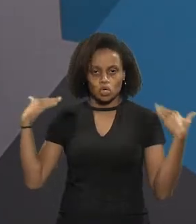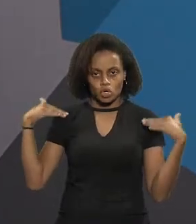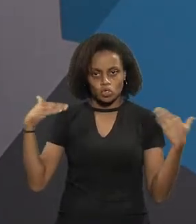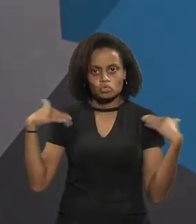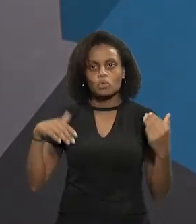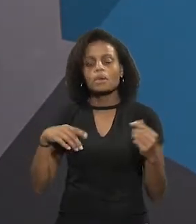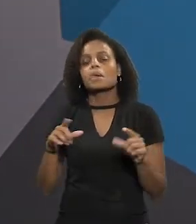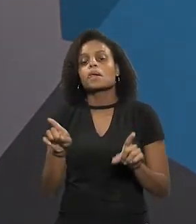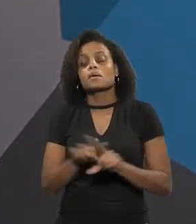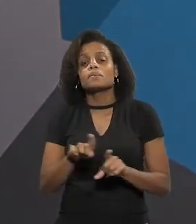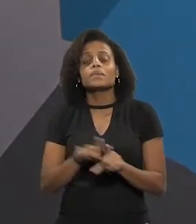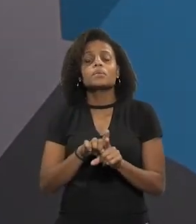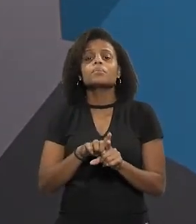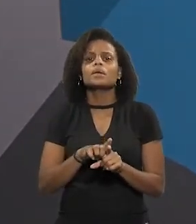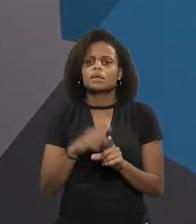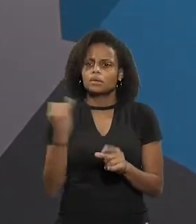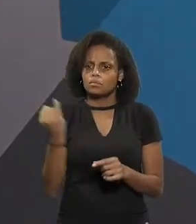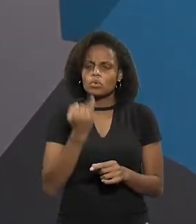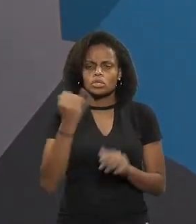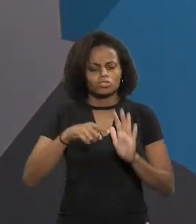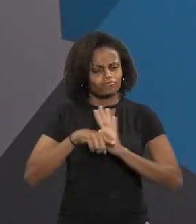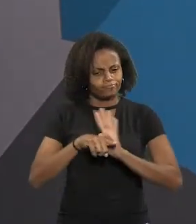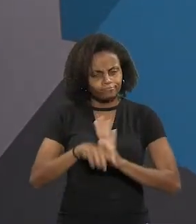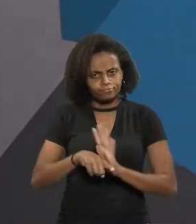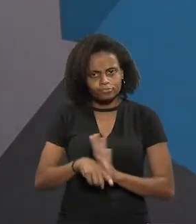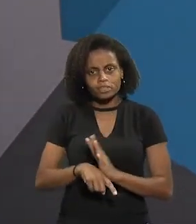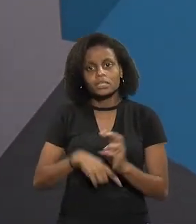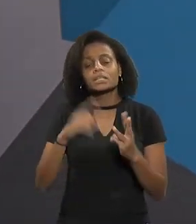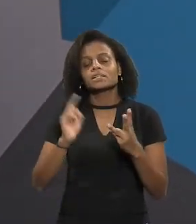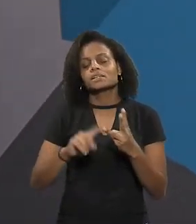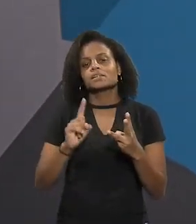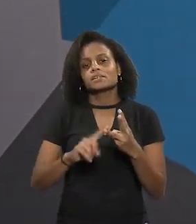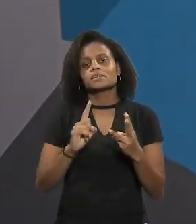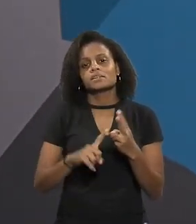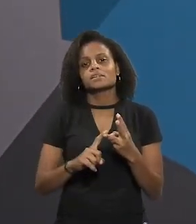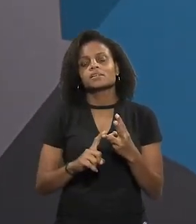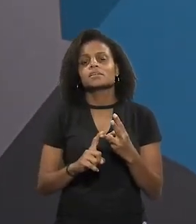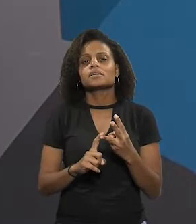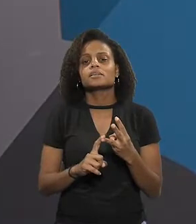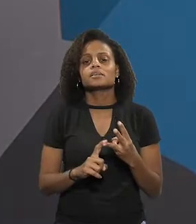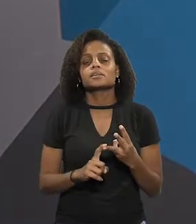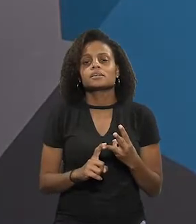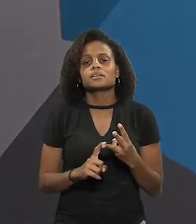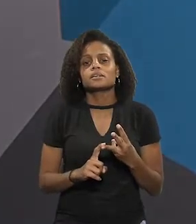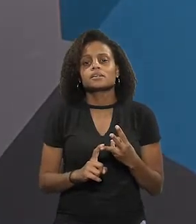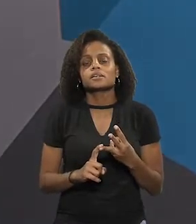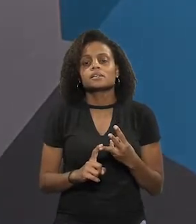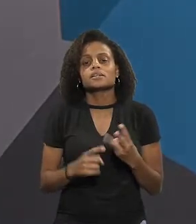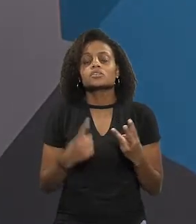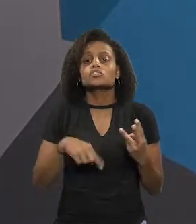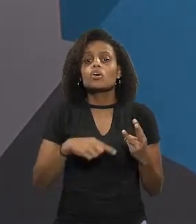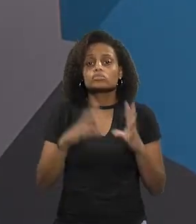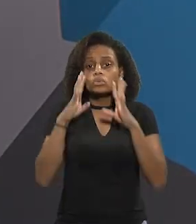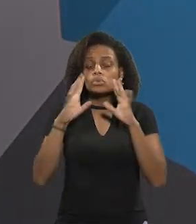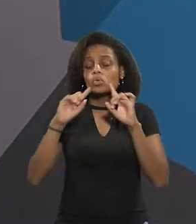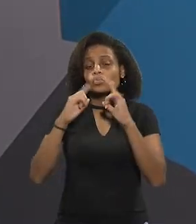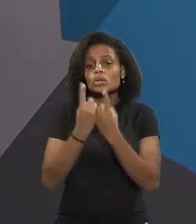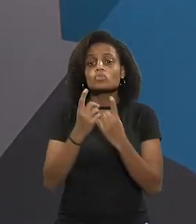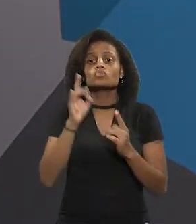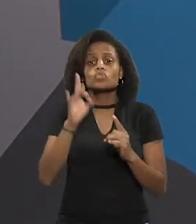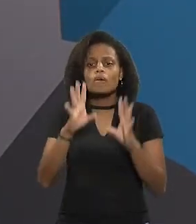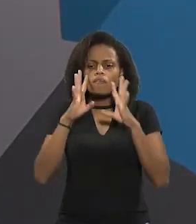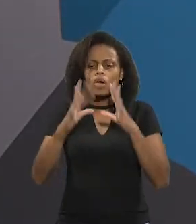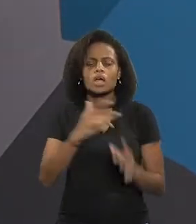uma nova matriz econômica que precisa ser explorada. E na última eixo básico nós faremos especificamente uma audiência